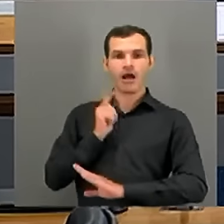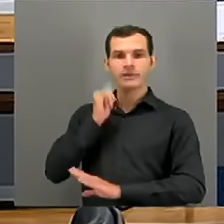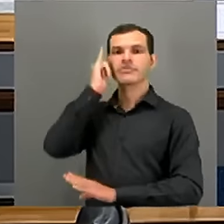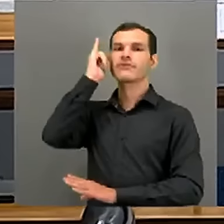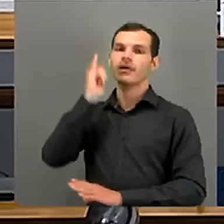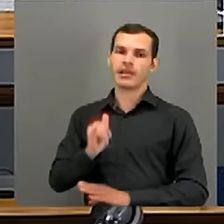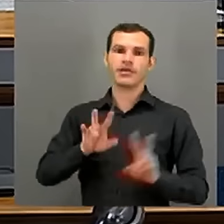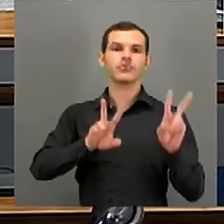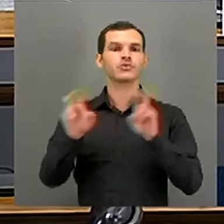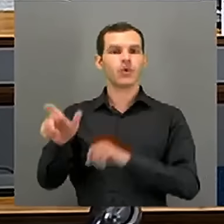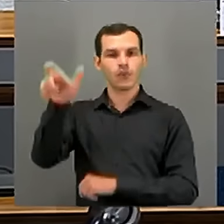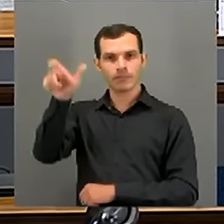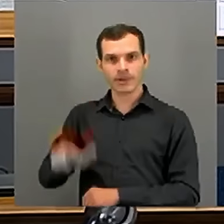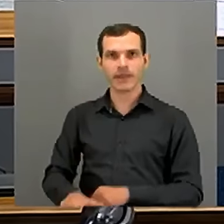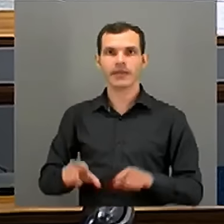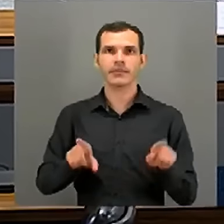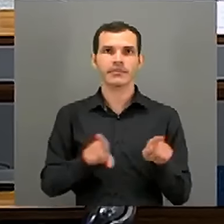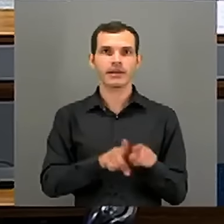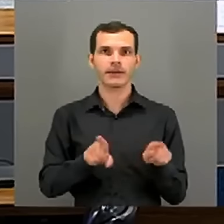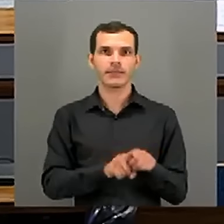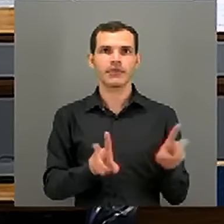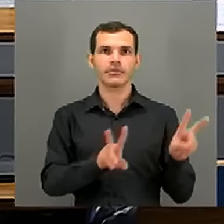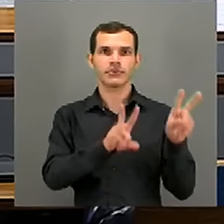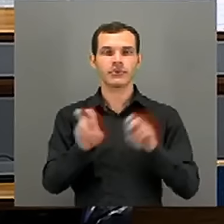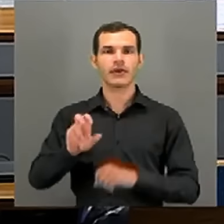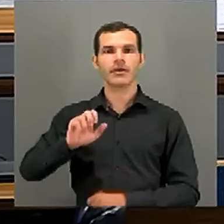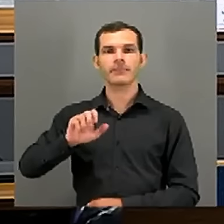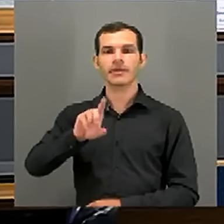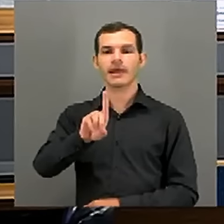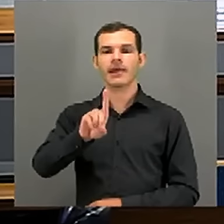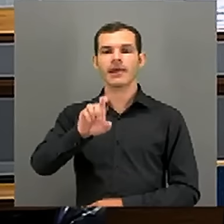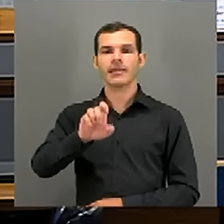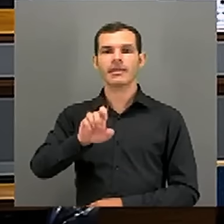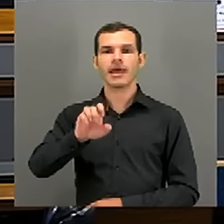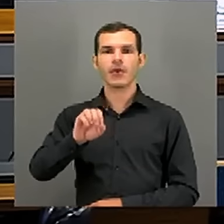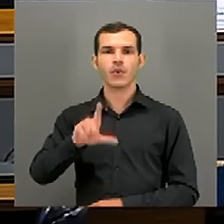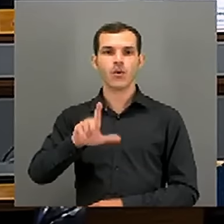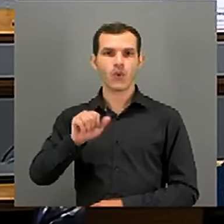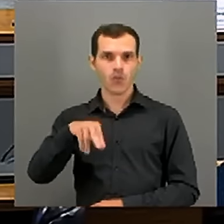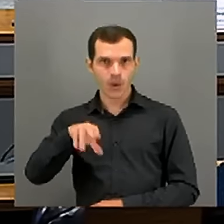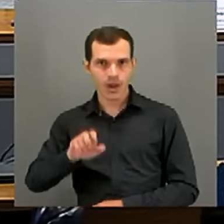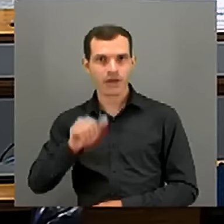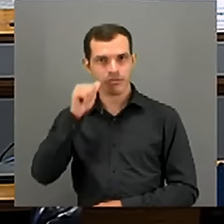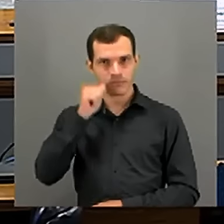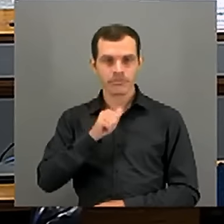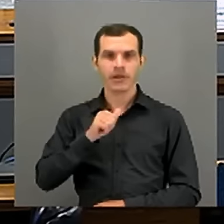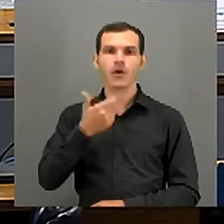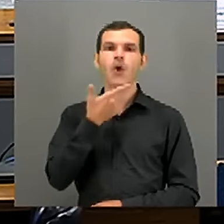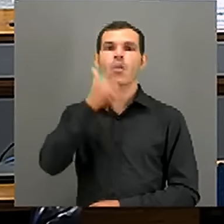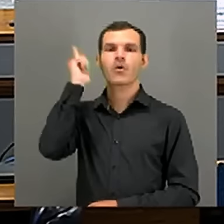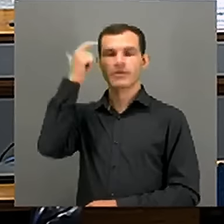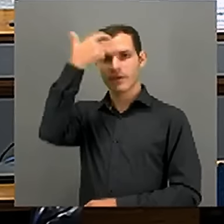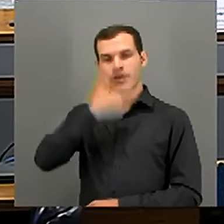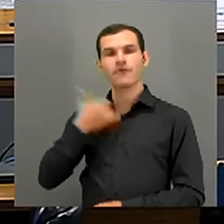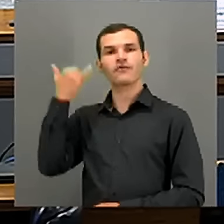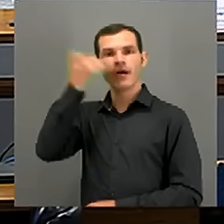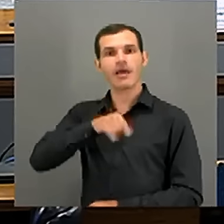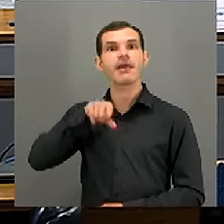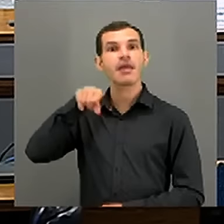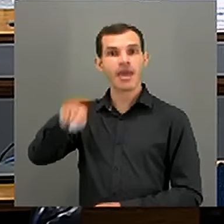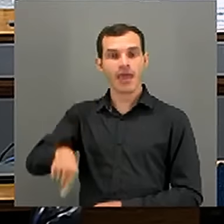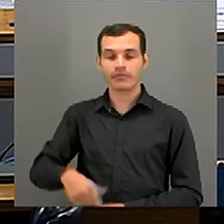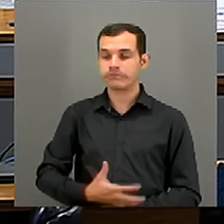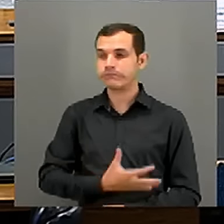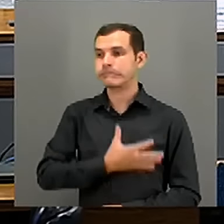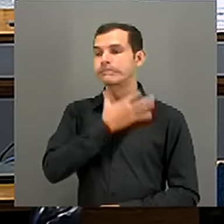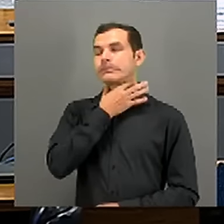ele. E também sobre a Deolane, né? Ontem eu afirmei que ela está envolvida até o